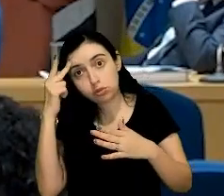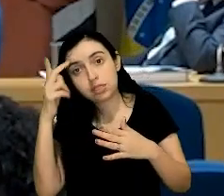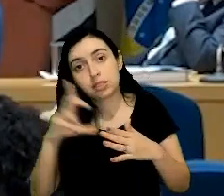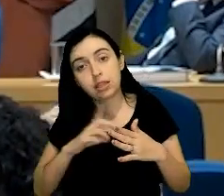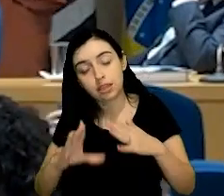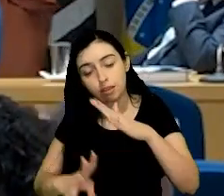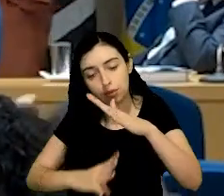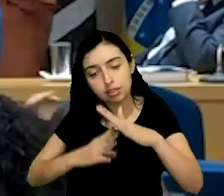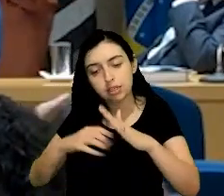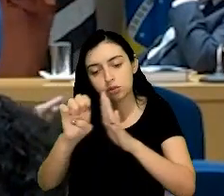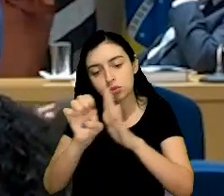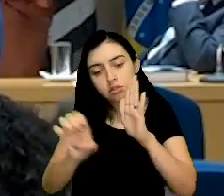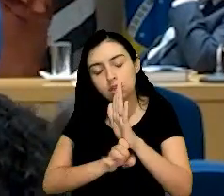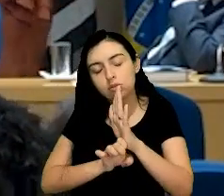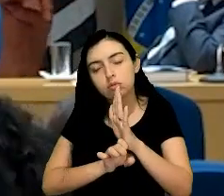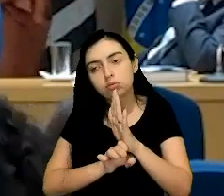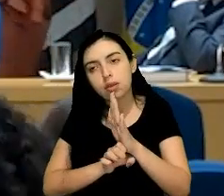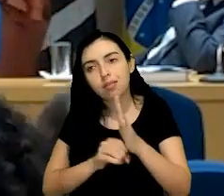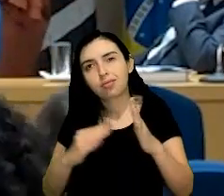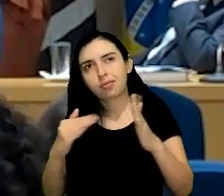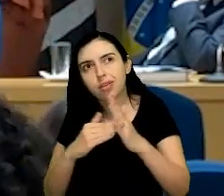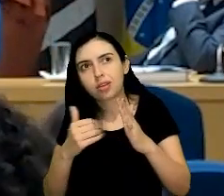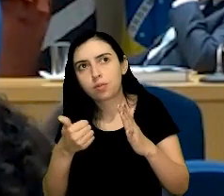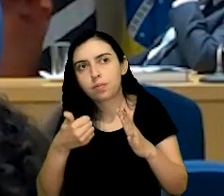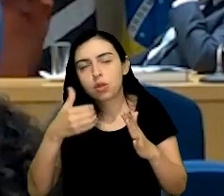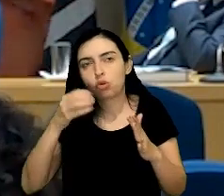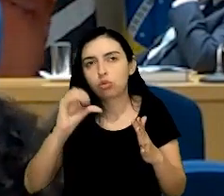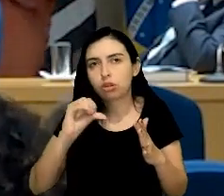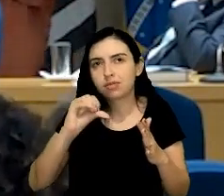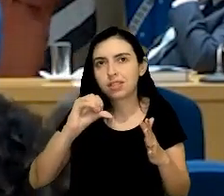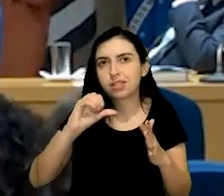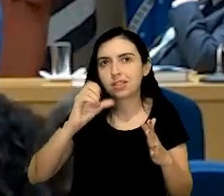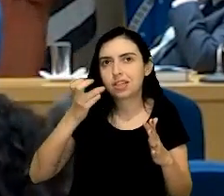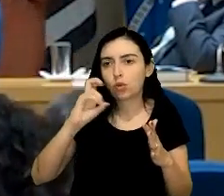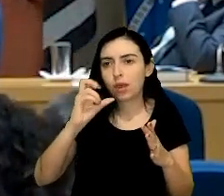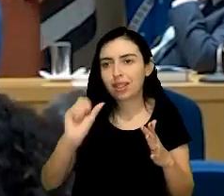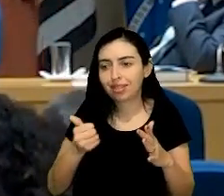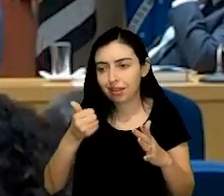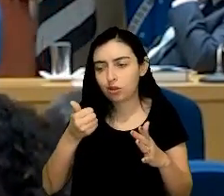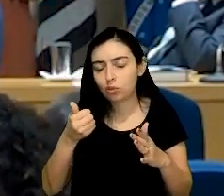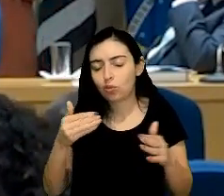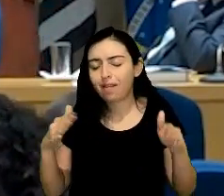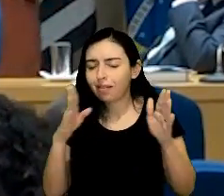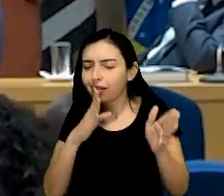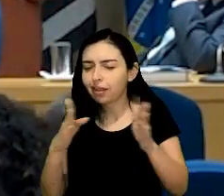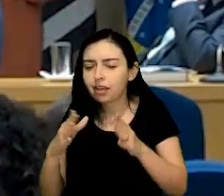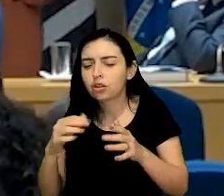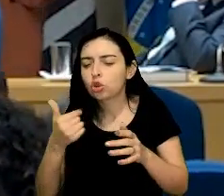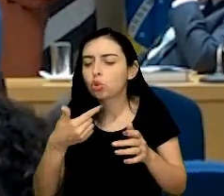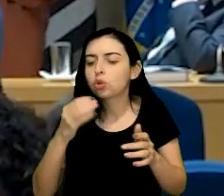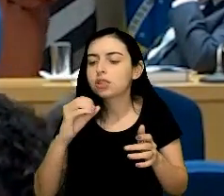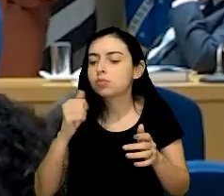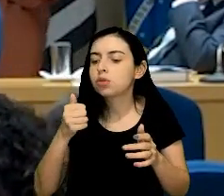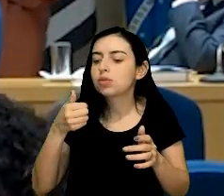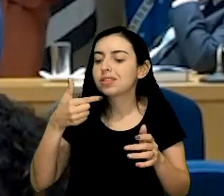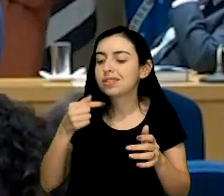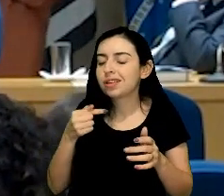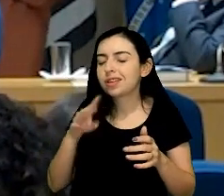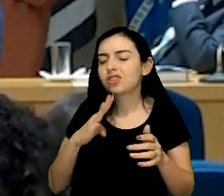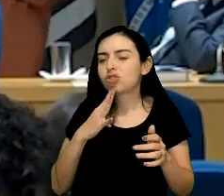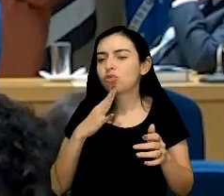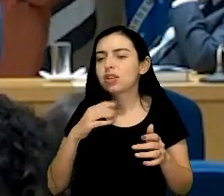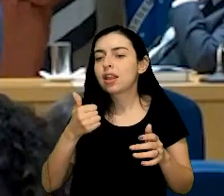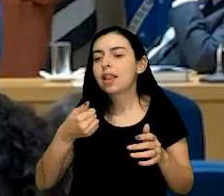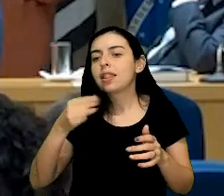da Convenção, até, aqui era de 2017, né? Nós tínhamos reconhecidos no Brasil